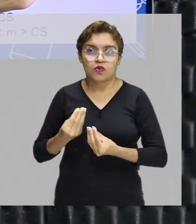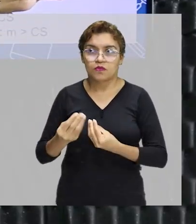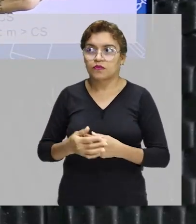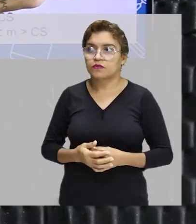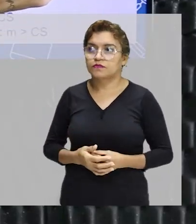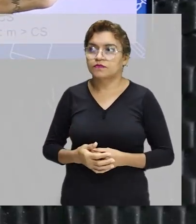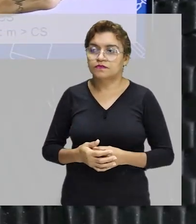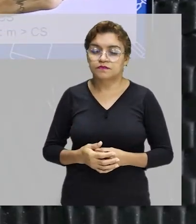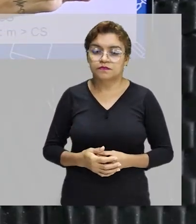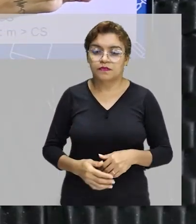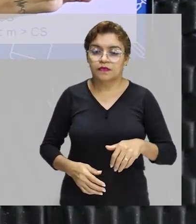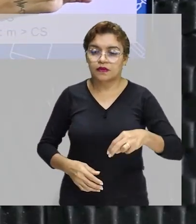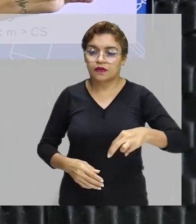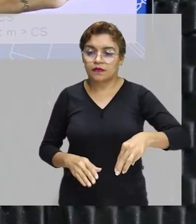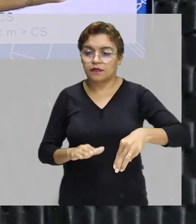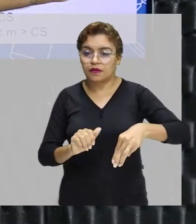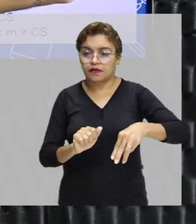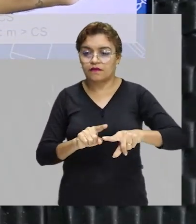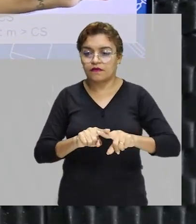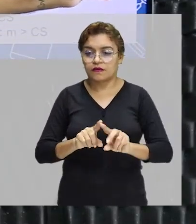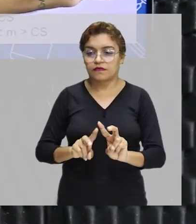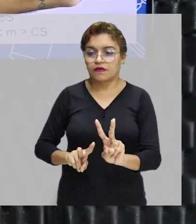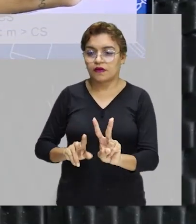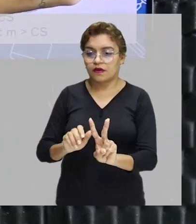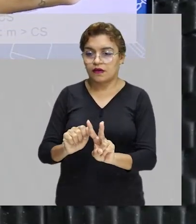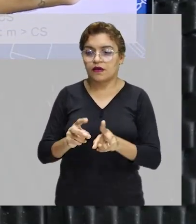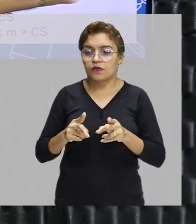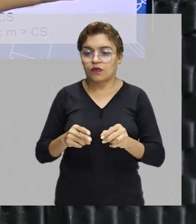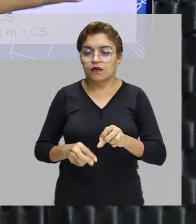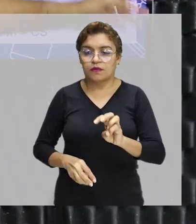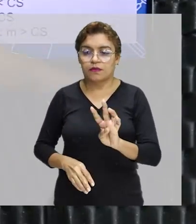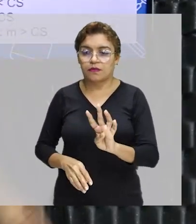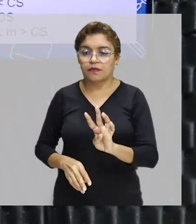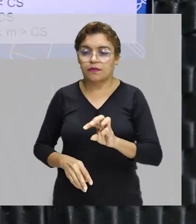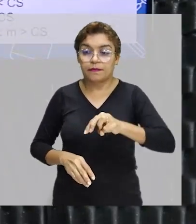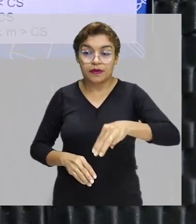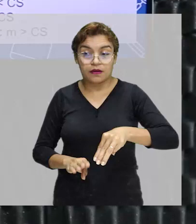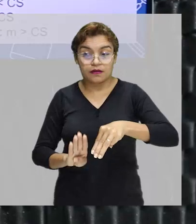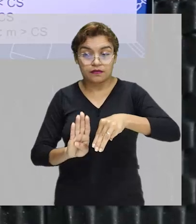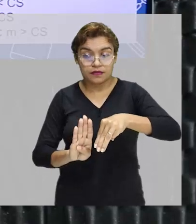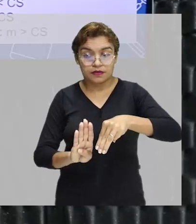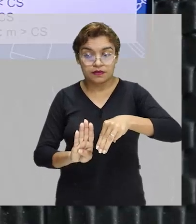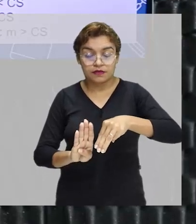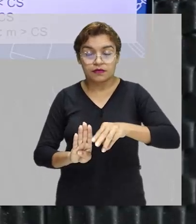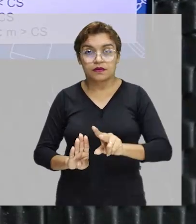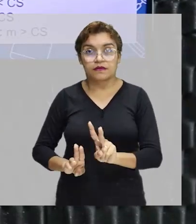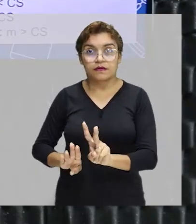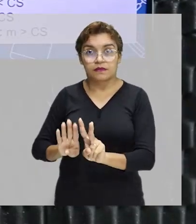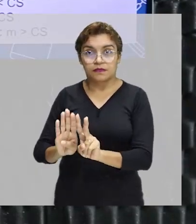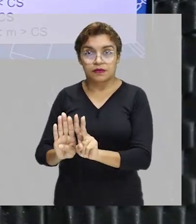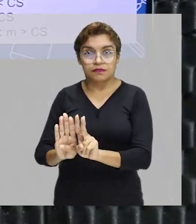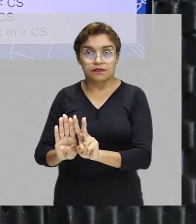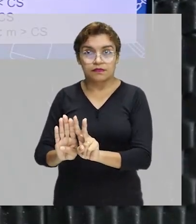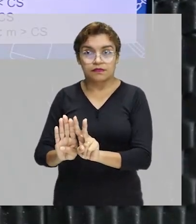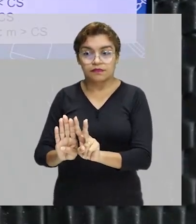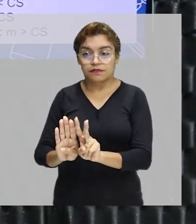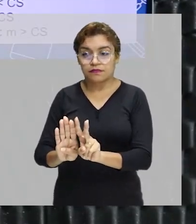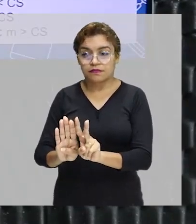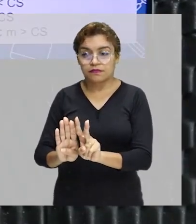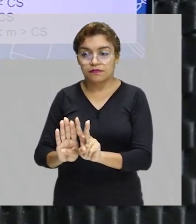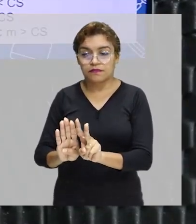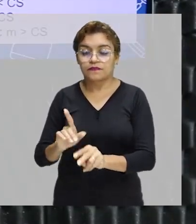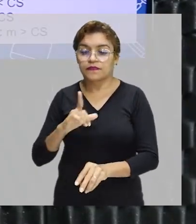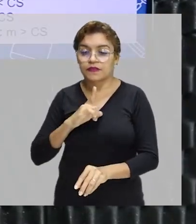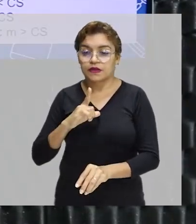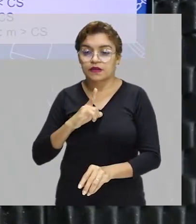Molaridade do ácido vezes o volume do ácido vai ser igual a molaridade da base vezes o volume da base. E assim eu encontro, por exemplo,